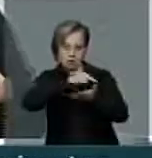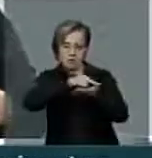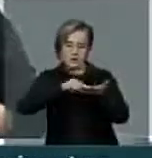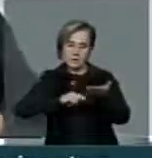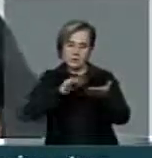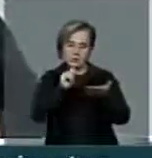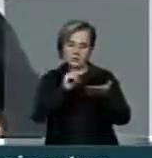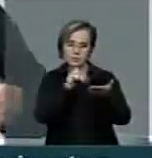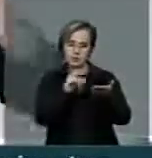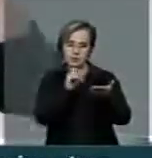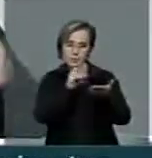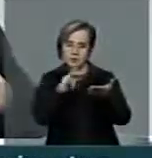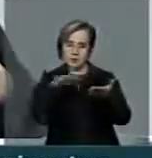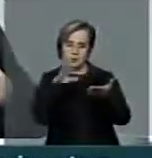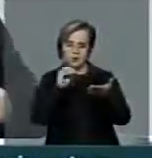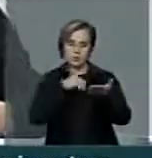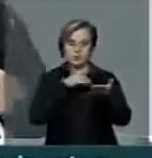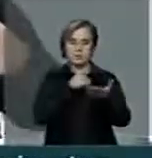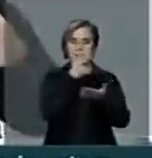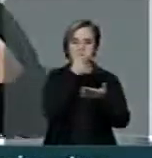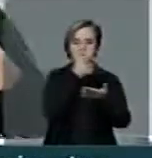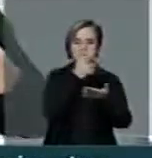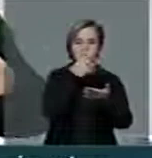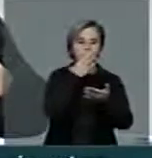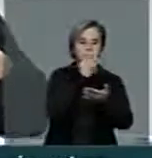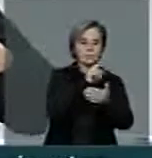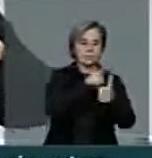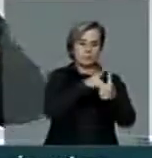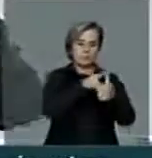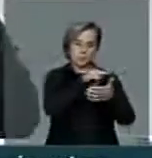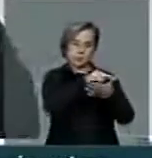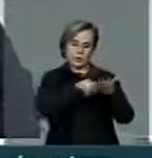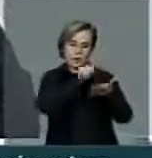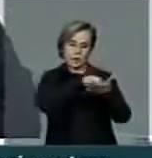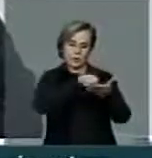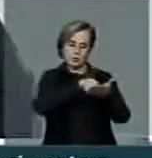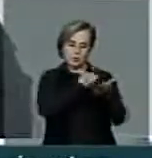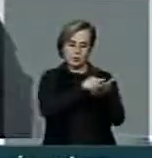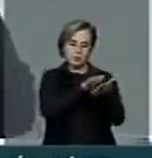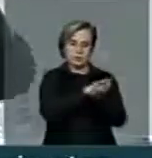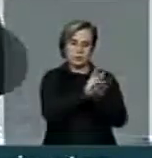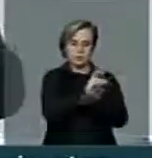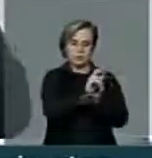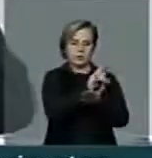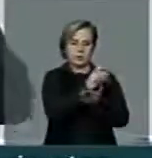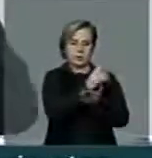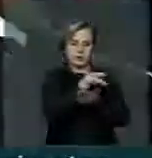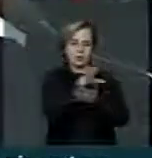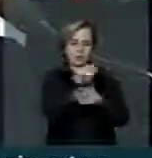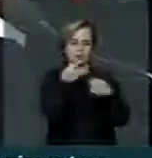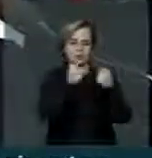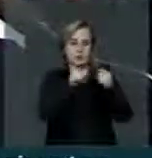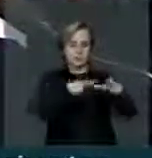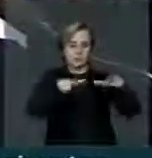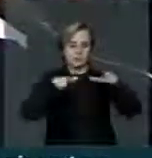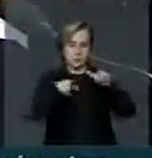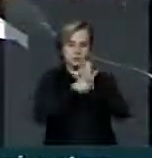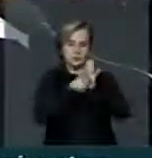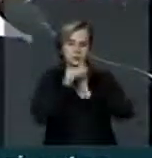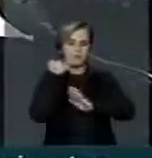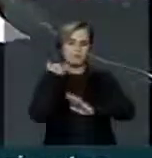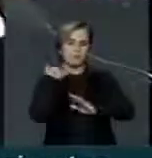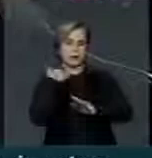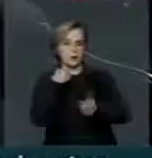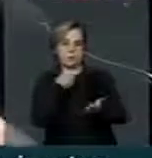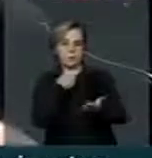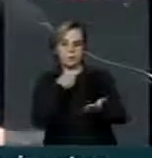e compreendo o seguinte, o cadastro tem 2 módulos. O módulo de cadastro, de registro, que é isso que o senhor precisa do recibo para o banco não lhe importunar,